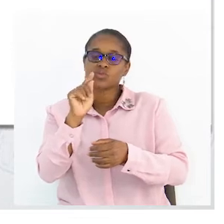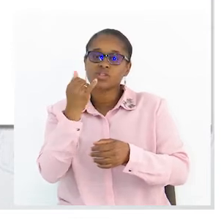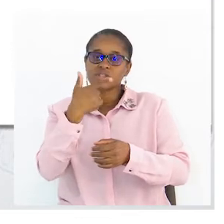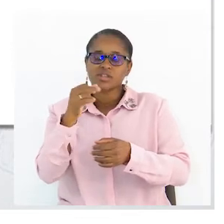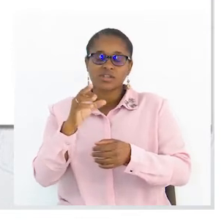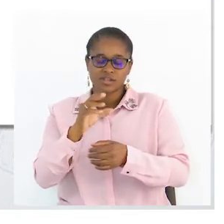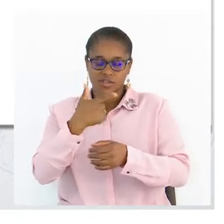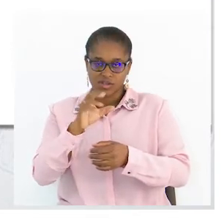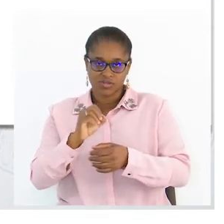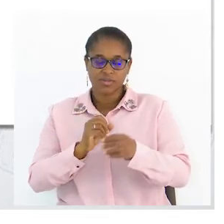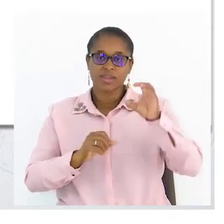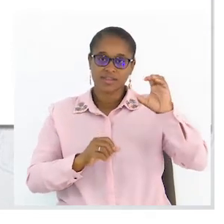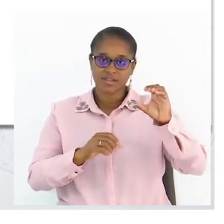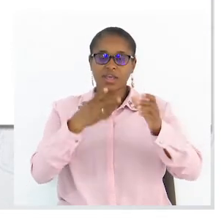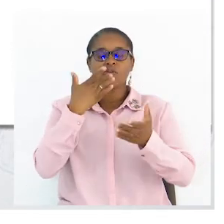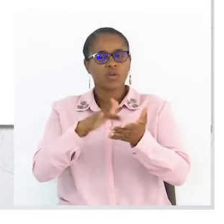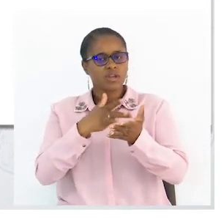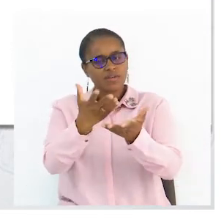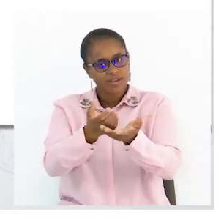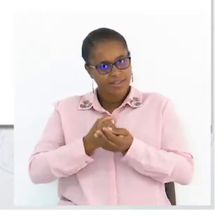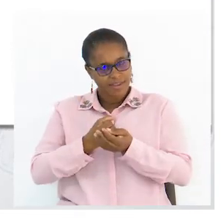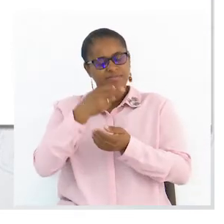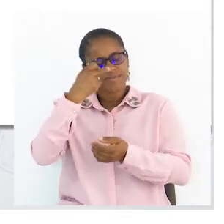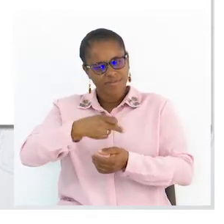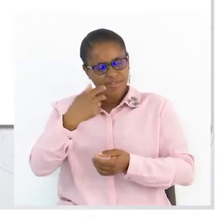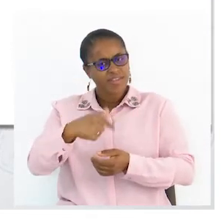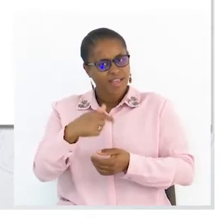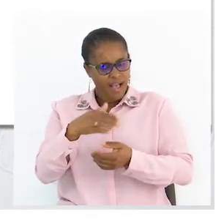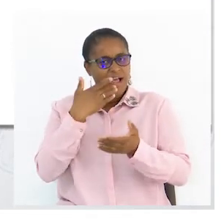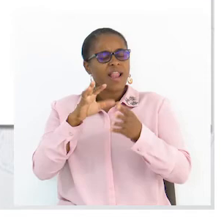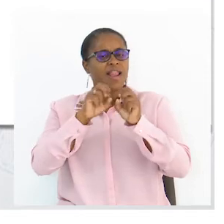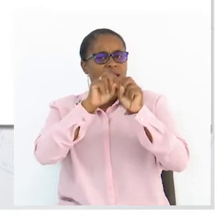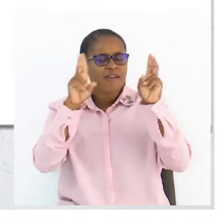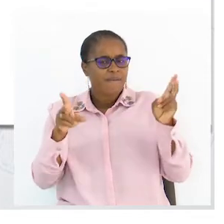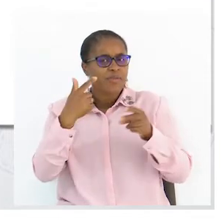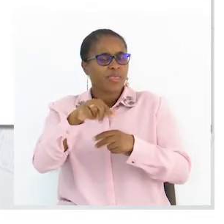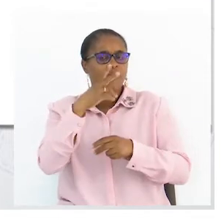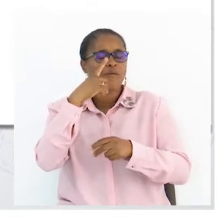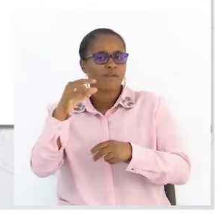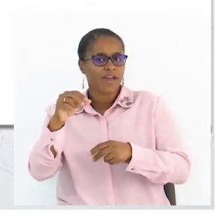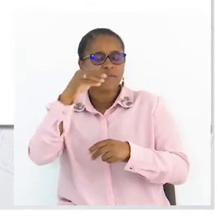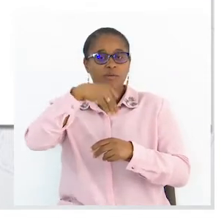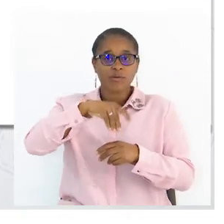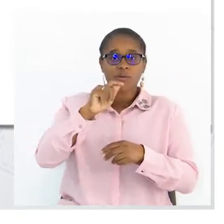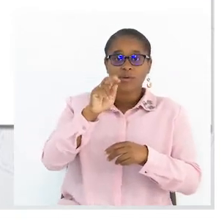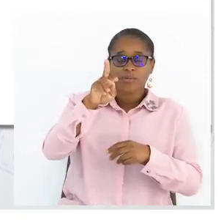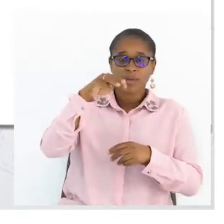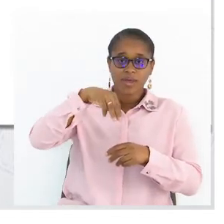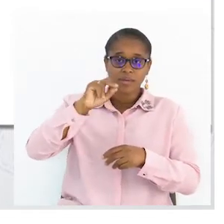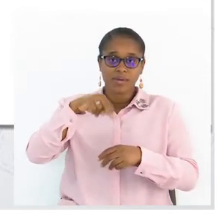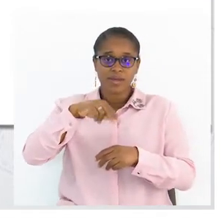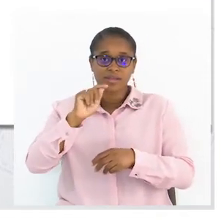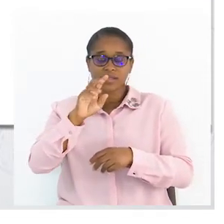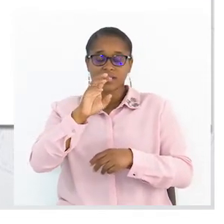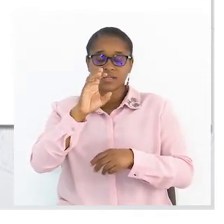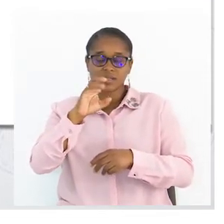que me ofereceste permanece limpo. Temos o verbo permanecer, que é o verbo copulativo, e limpo é o predicativo